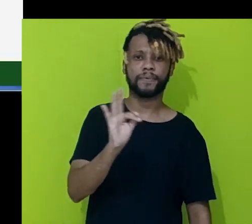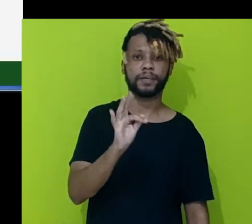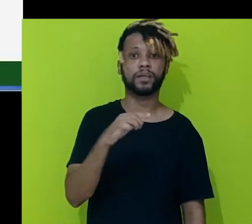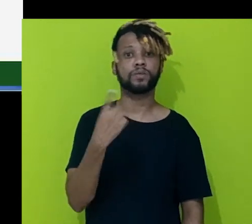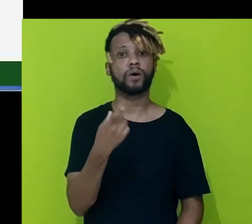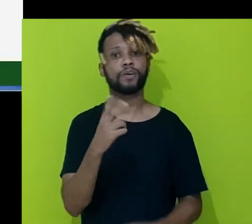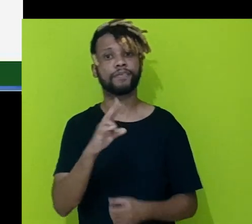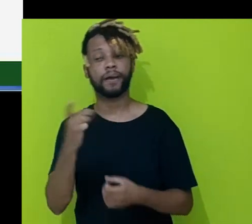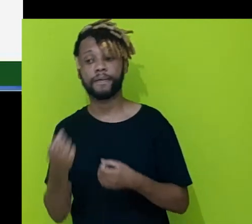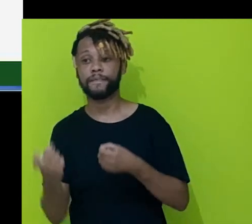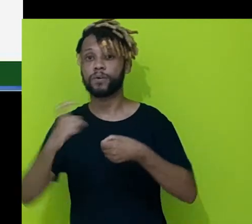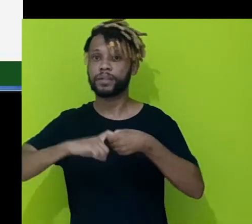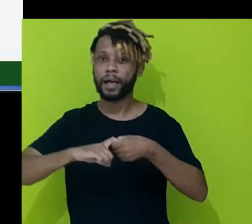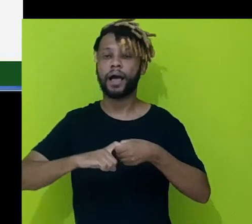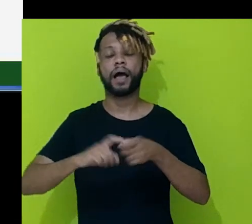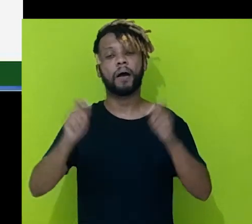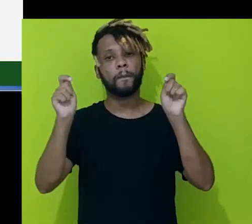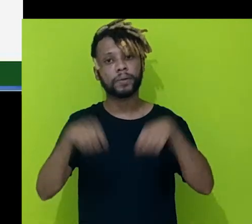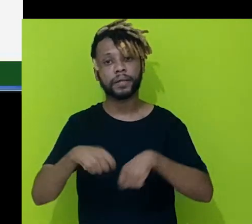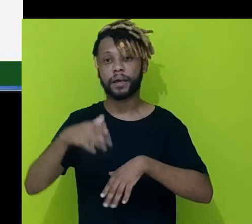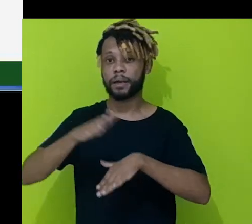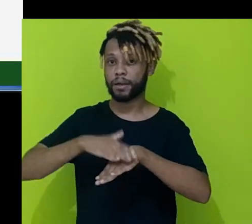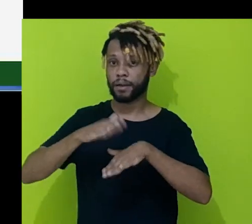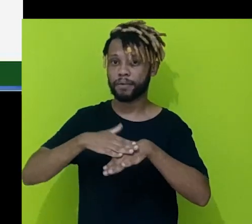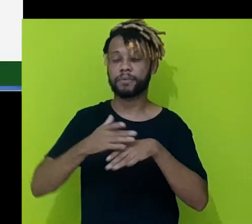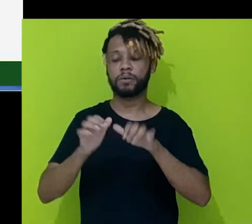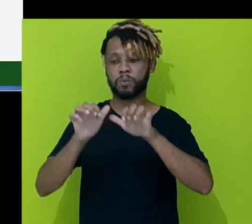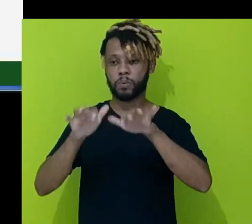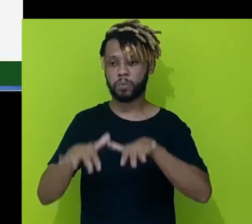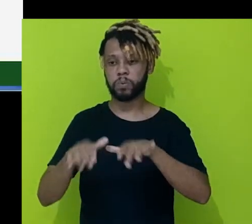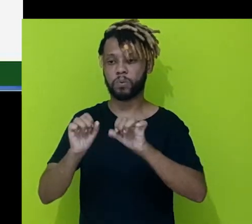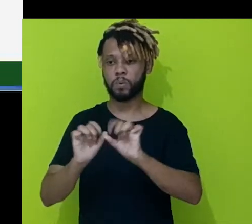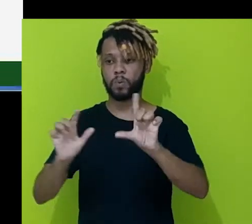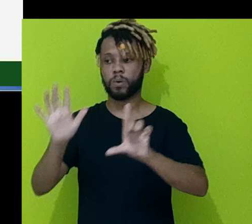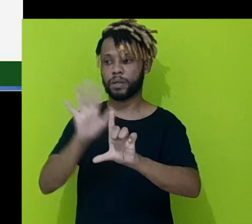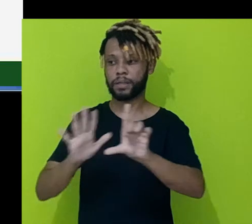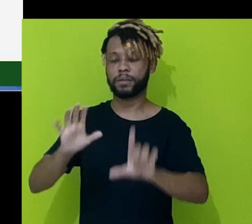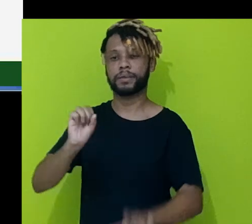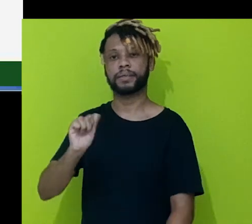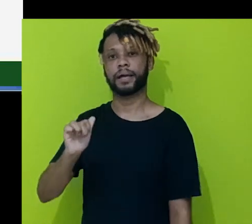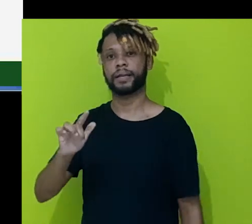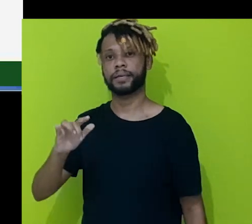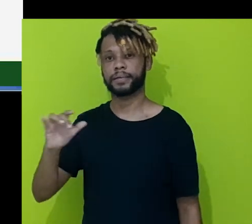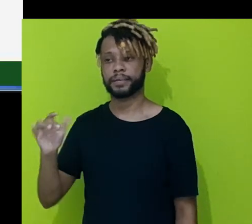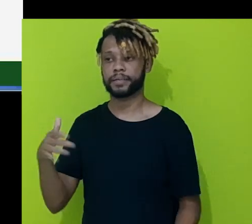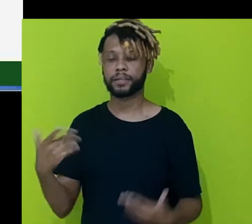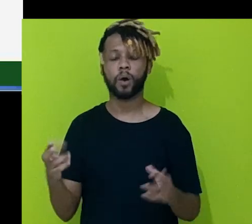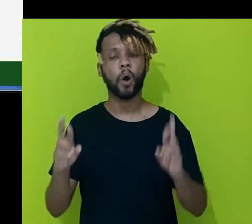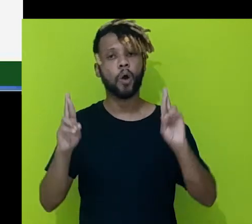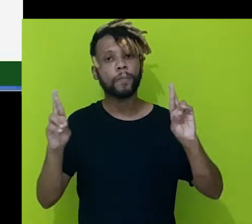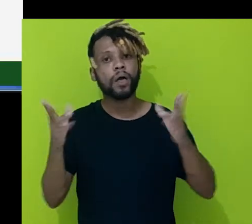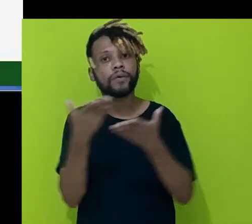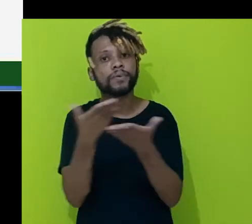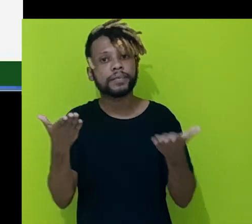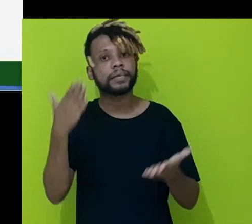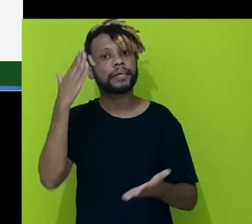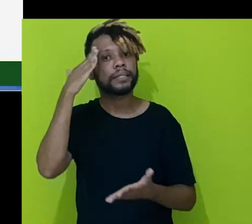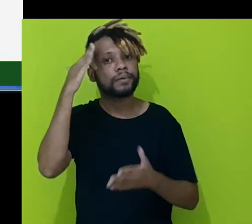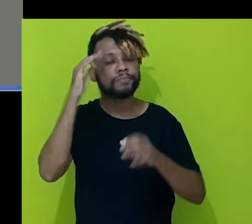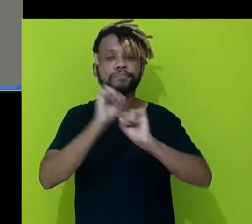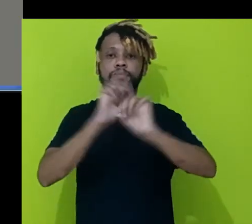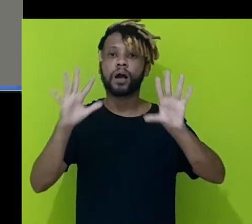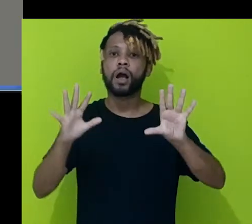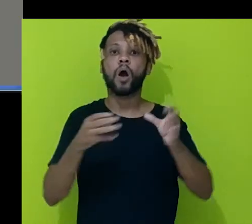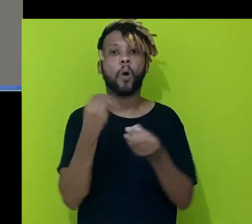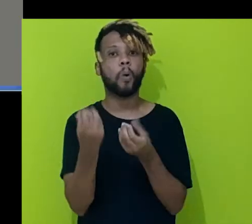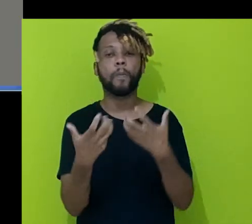a gente volta a poder fazer as inscrições no Salic. Então, eu espero que vocês tenham compreendido mais ou menos como é que